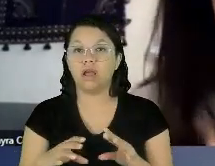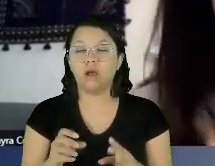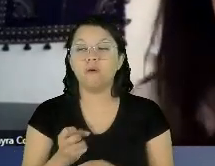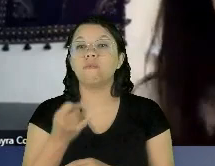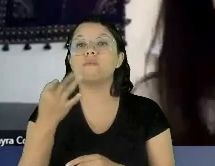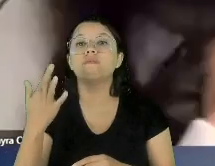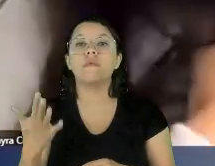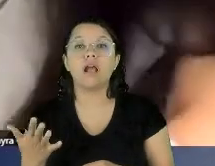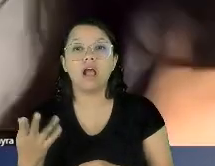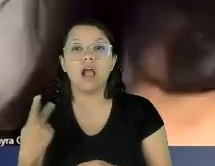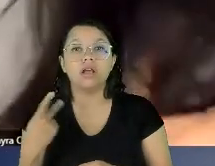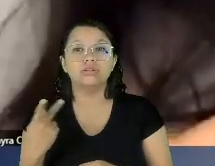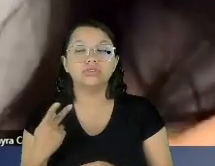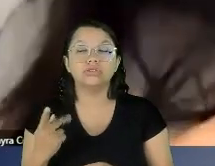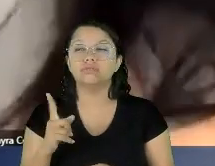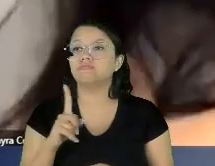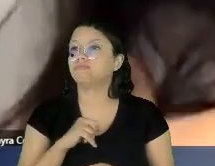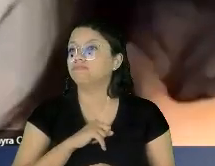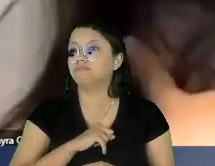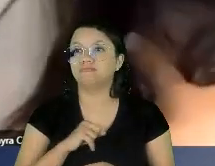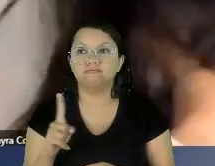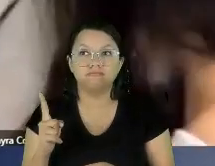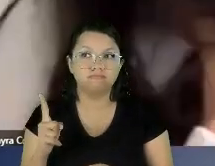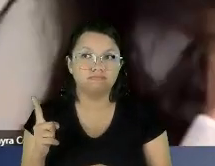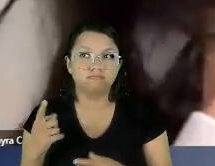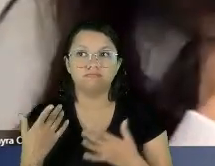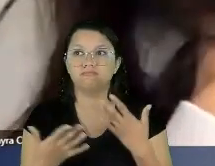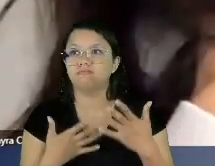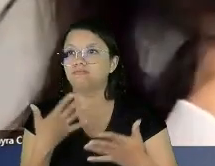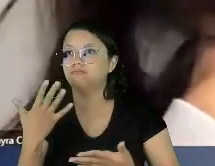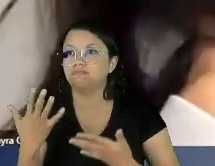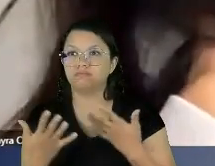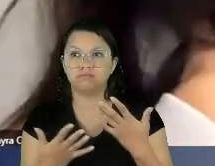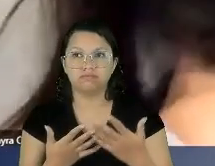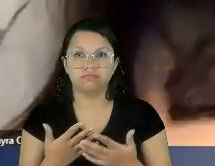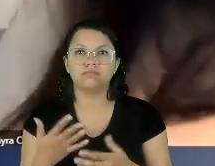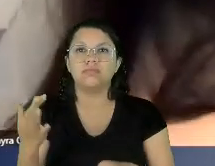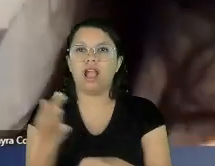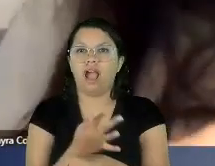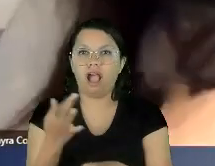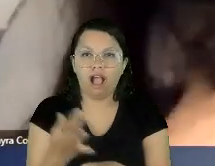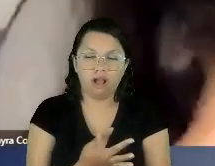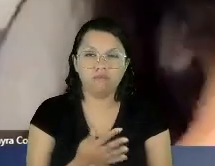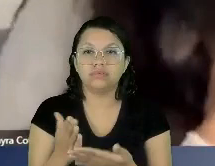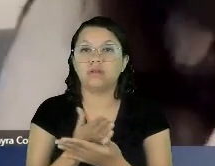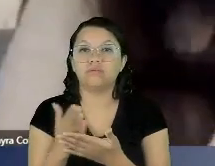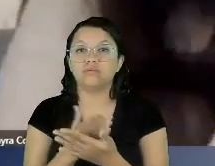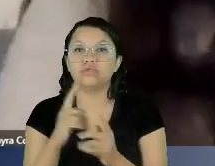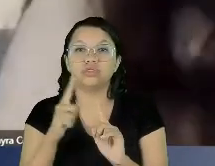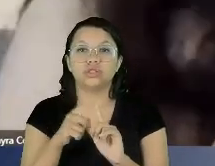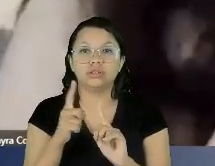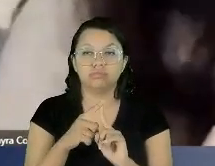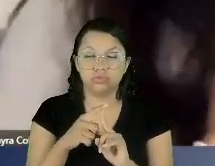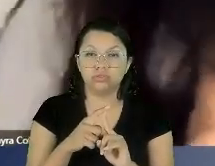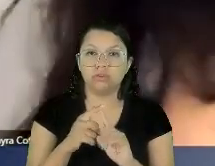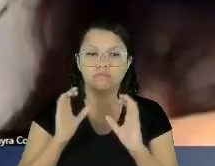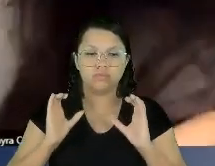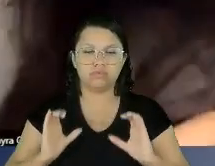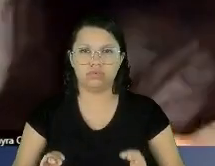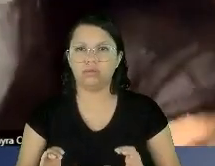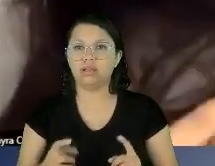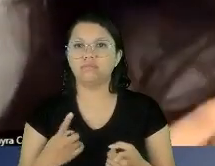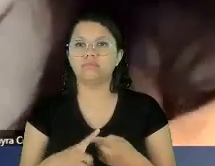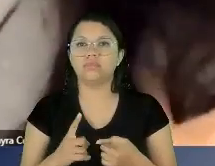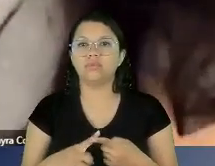em especial. O quanto que a gente não acaba tolerando certos comportamentos